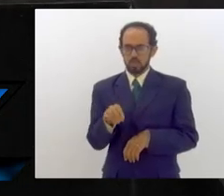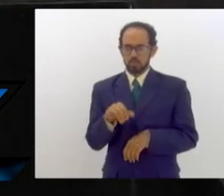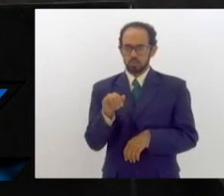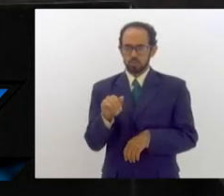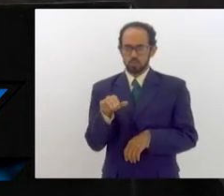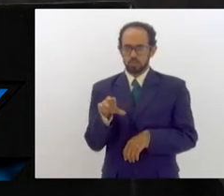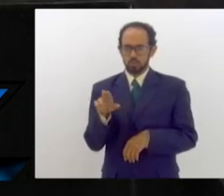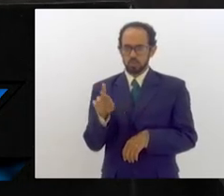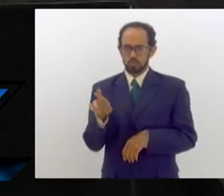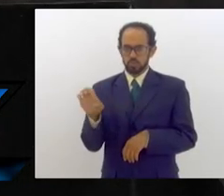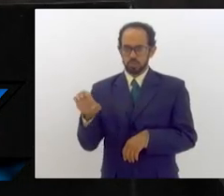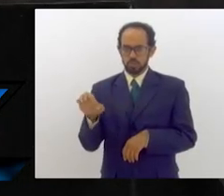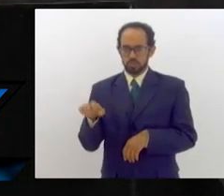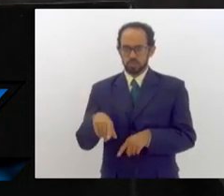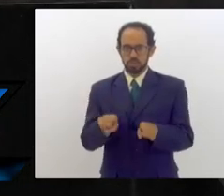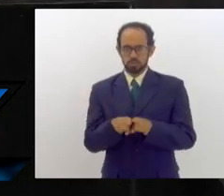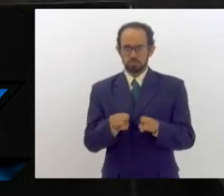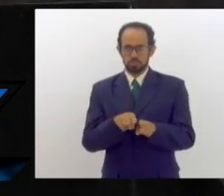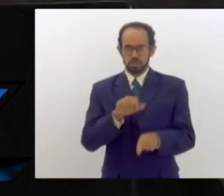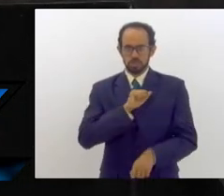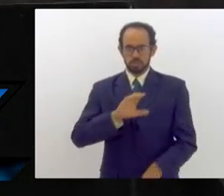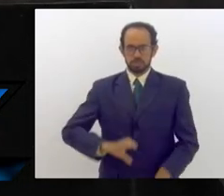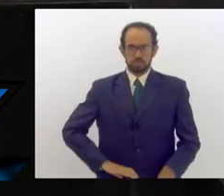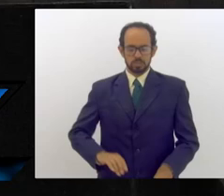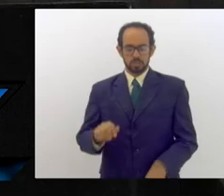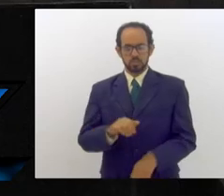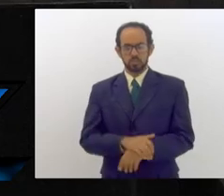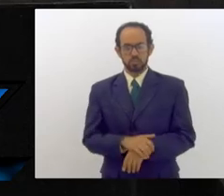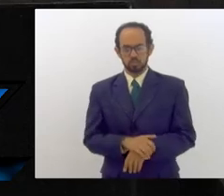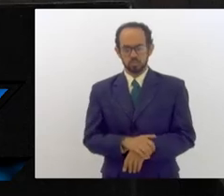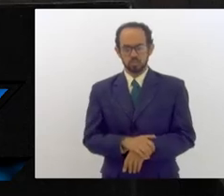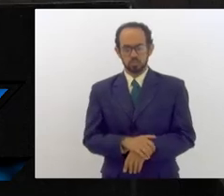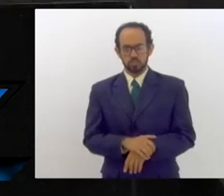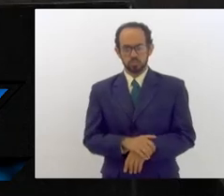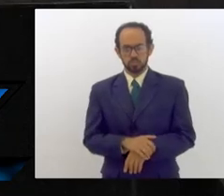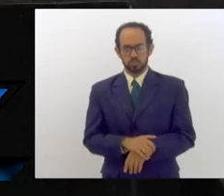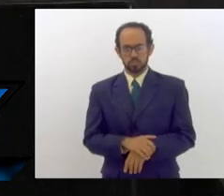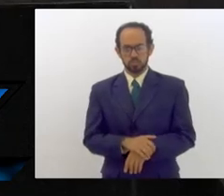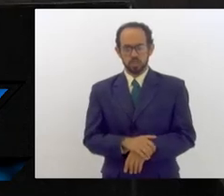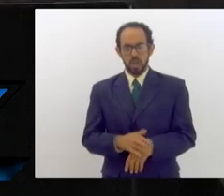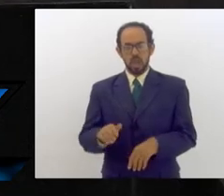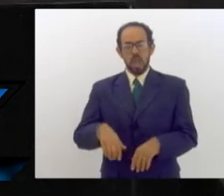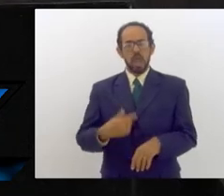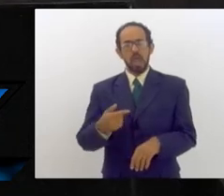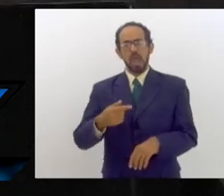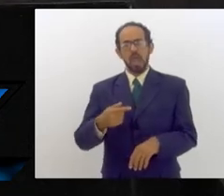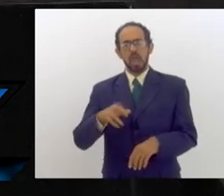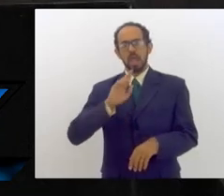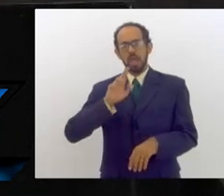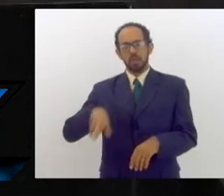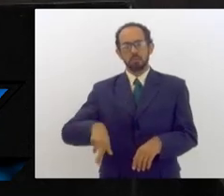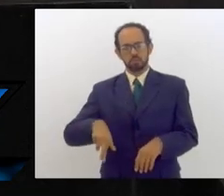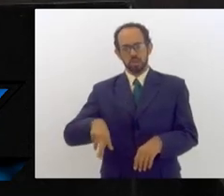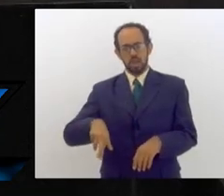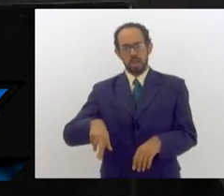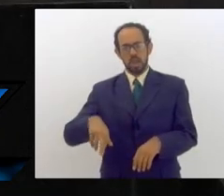André Ceciliano repudiar a fala racista intolerante